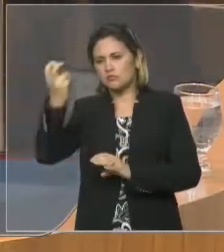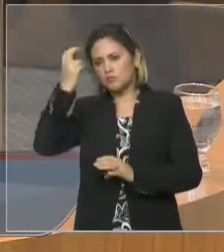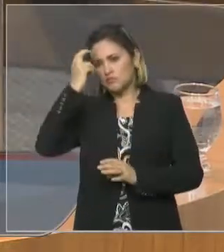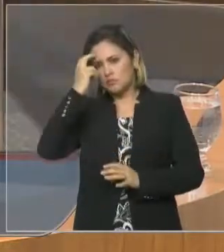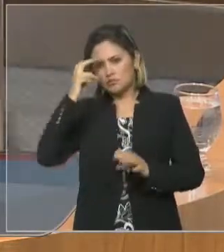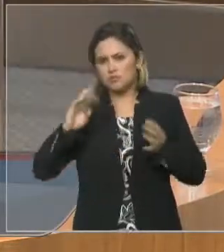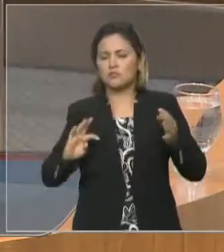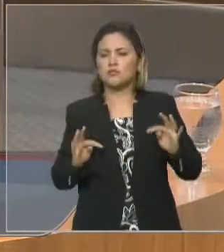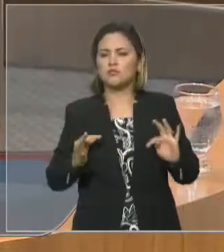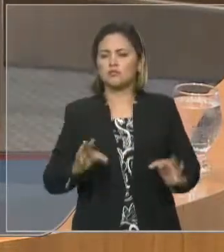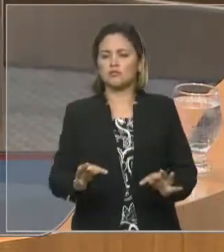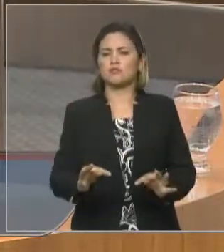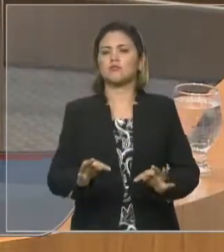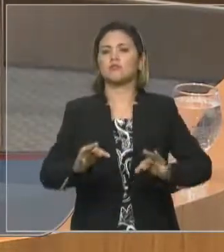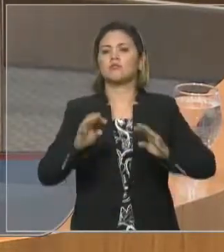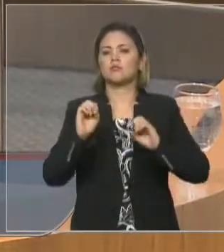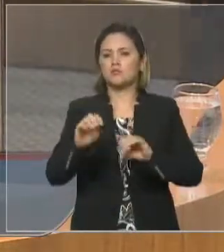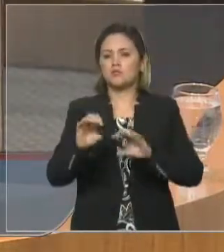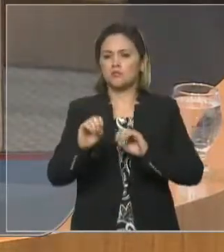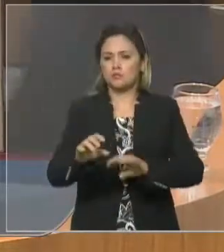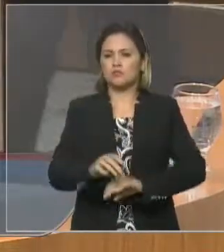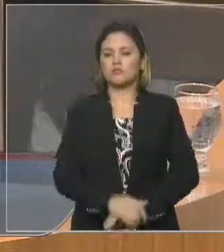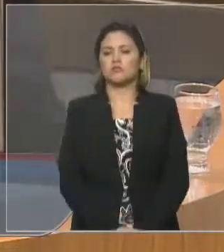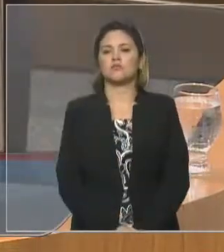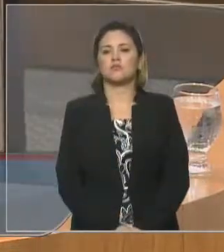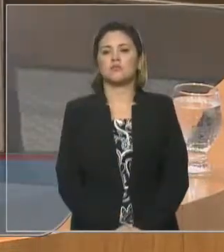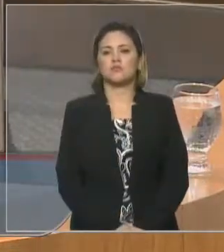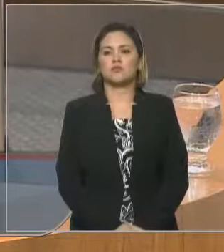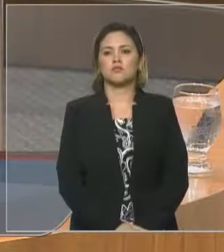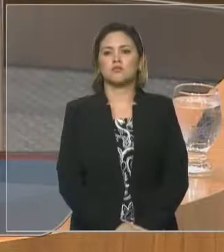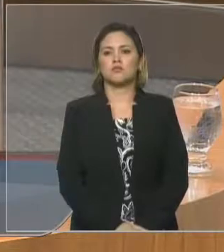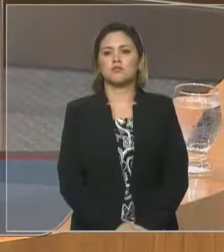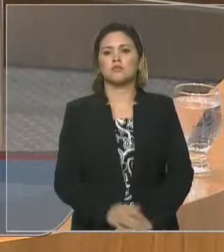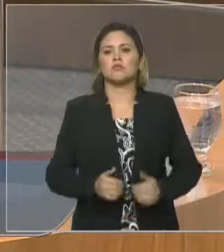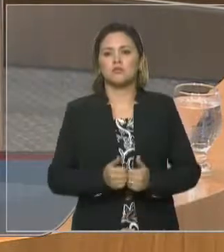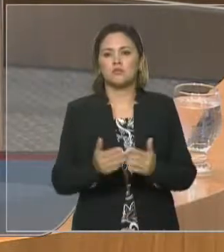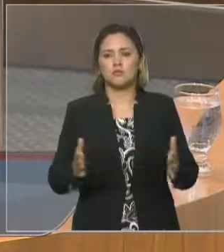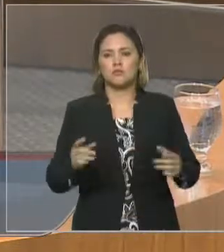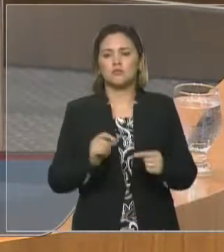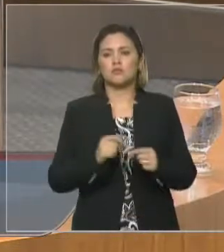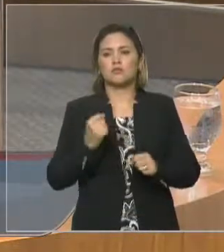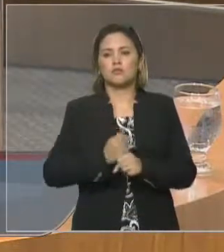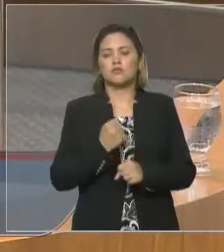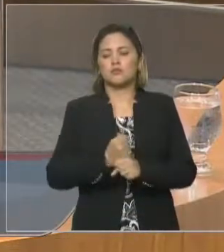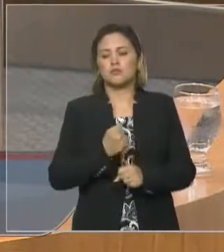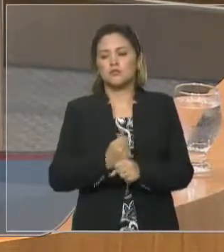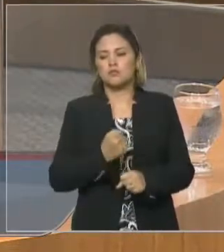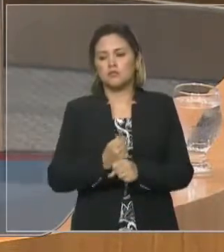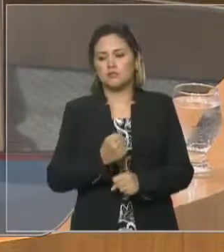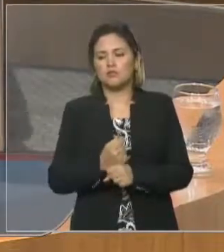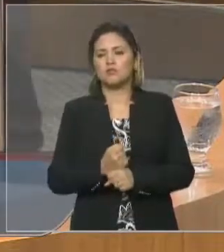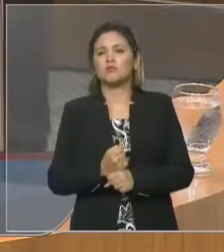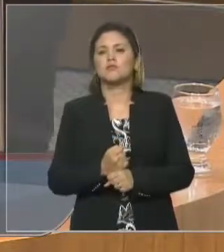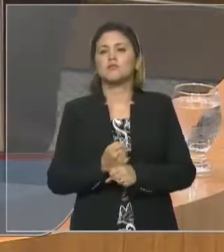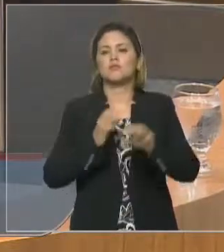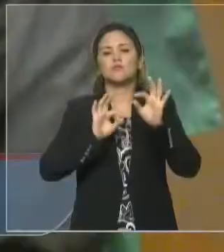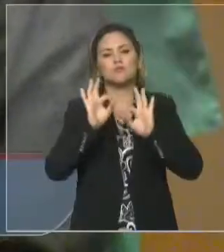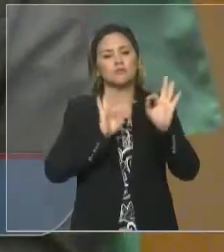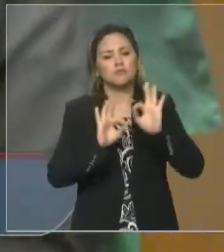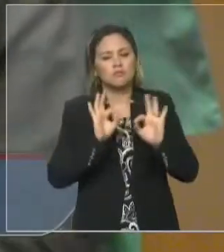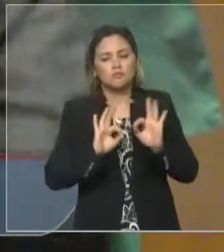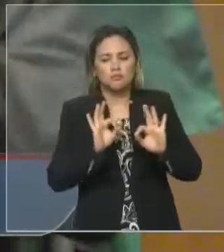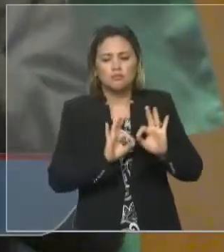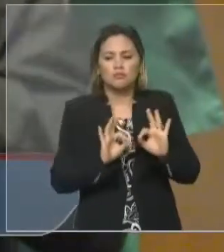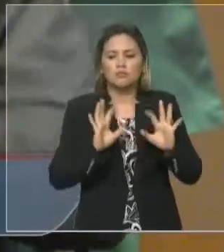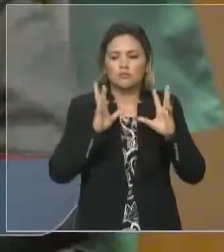ensino. Vai ser inaugurado e feito a reforma, foi feita a reforma de uma escola em São Félix de Balsas,